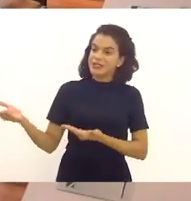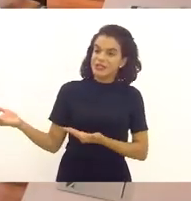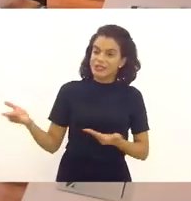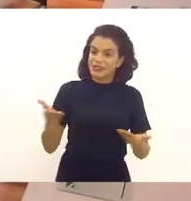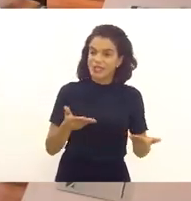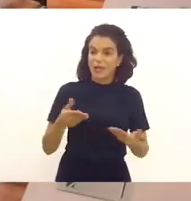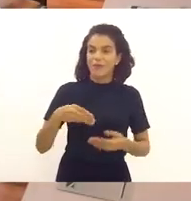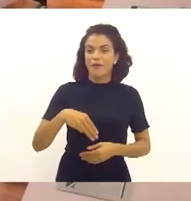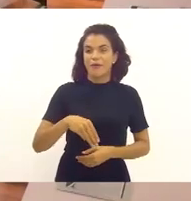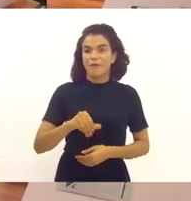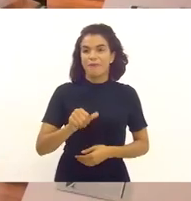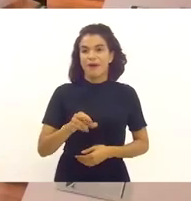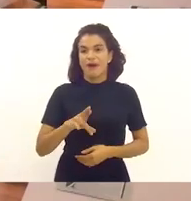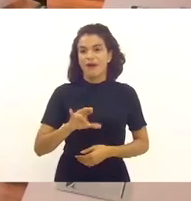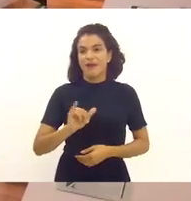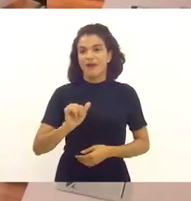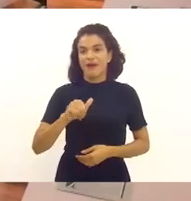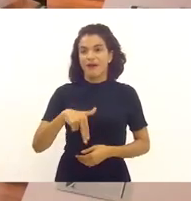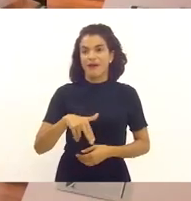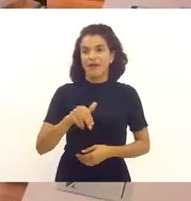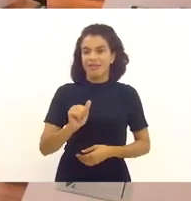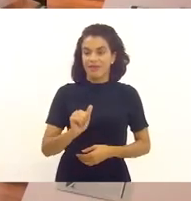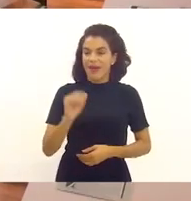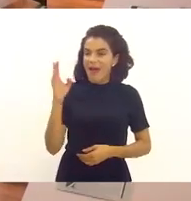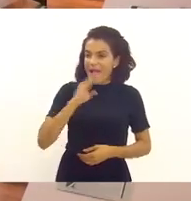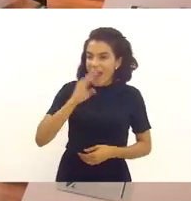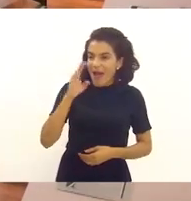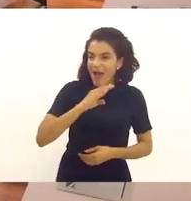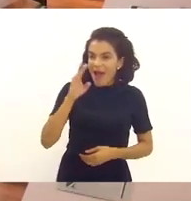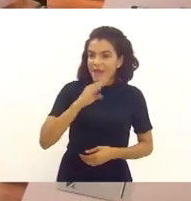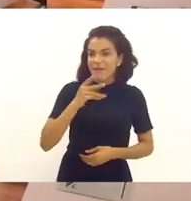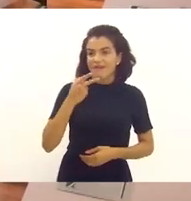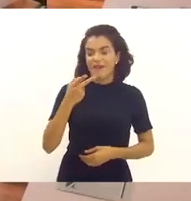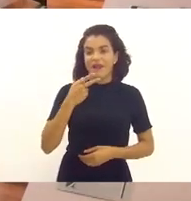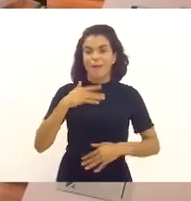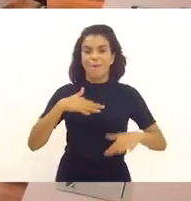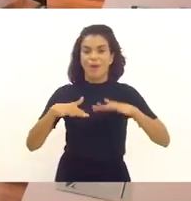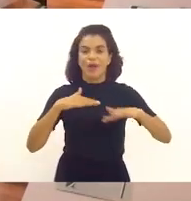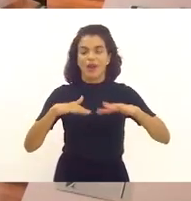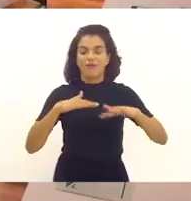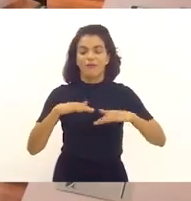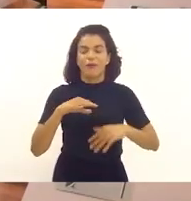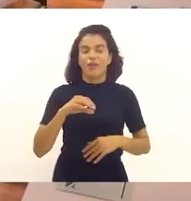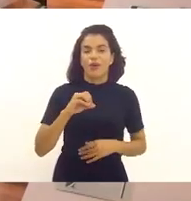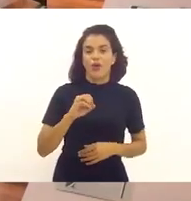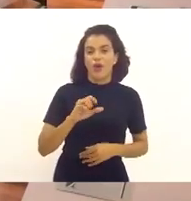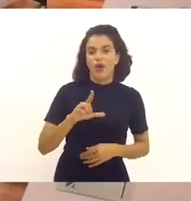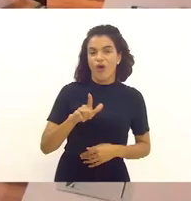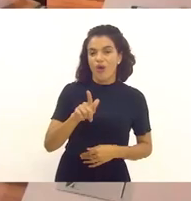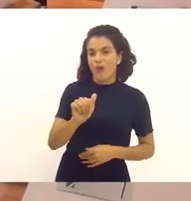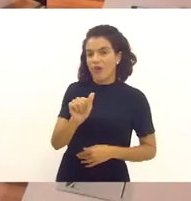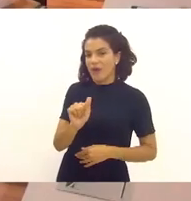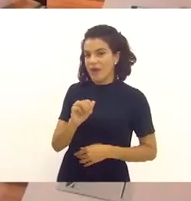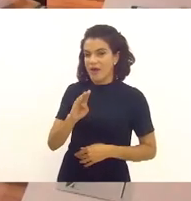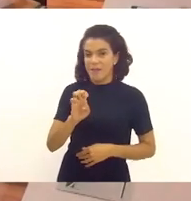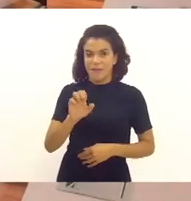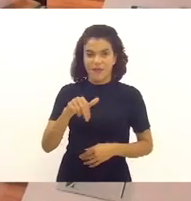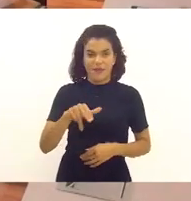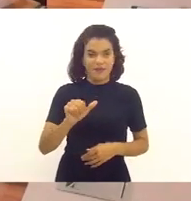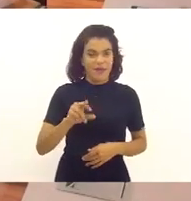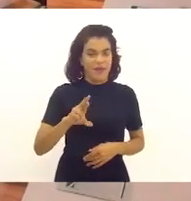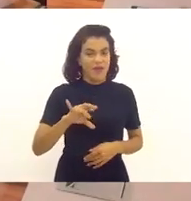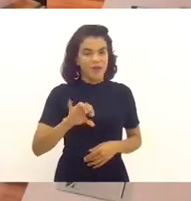a Mariana que pediu aqui correndo para falar do movimento Olga Benário é Mariana por favor